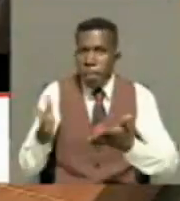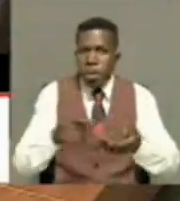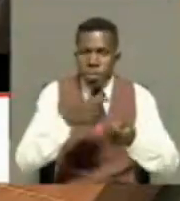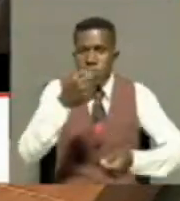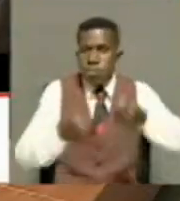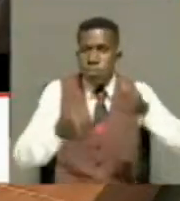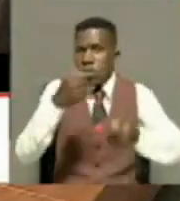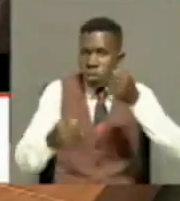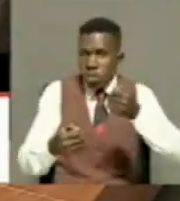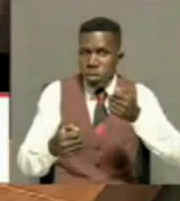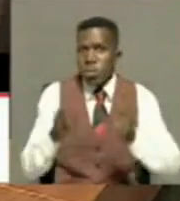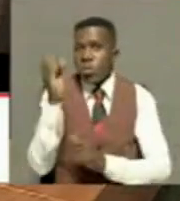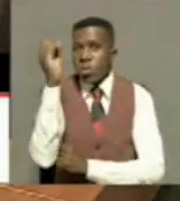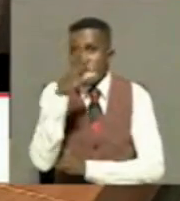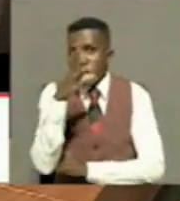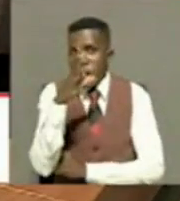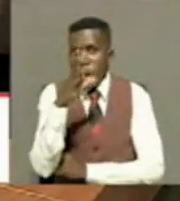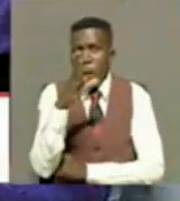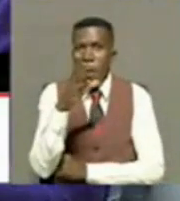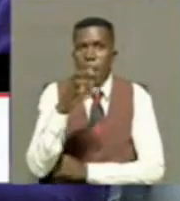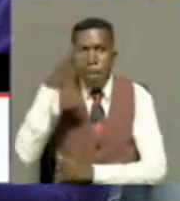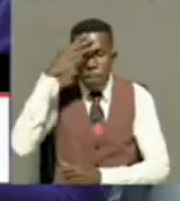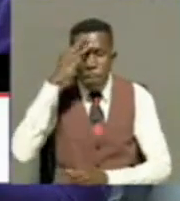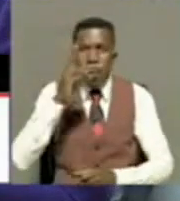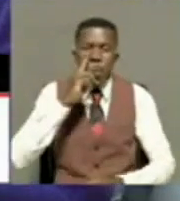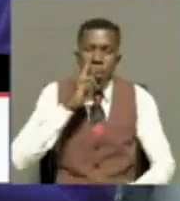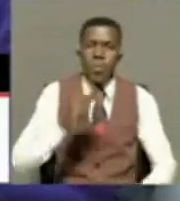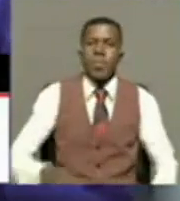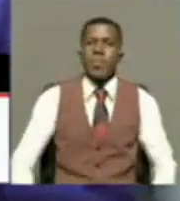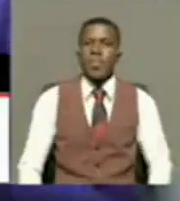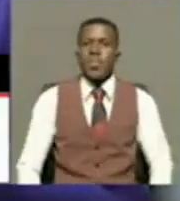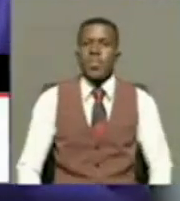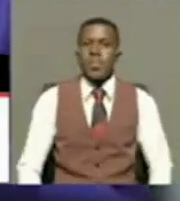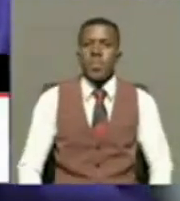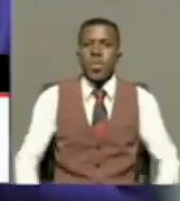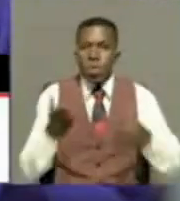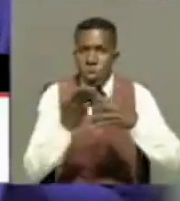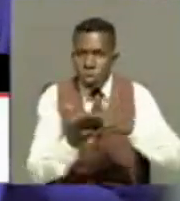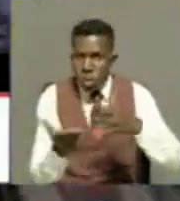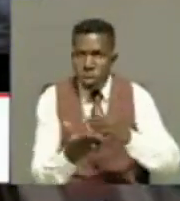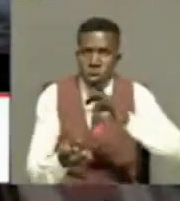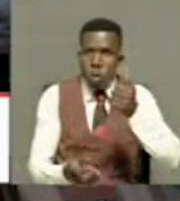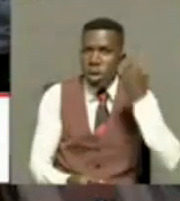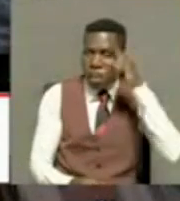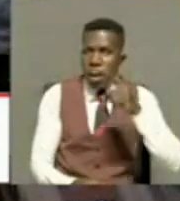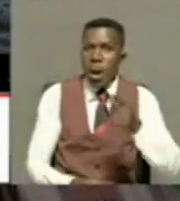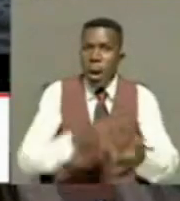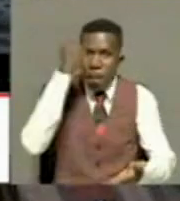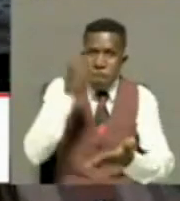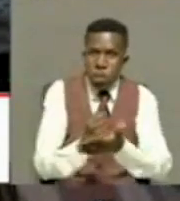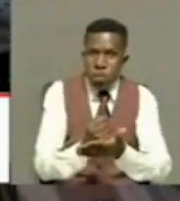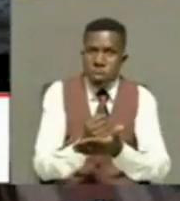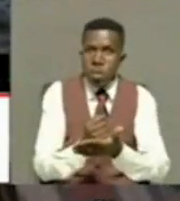e logística, energia, minérios e petróleo. Resolução que aprova para adesão à Declaração